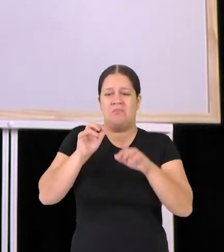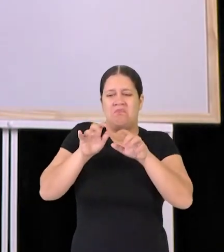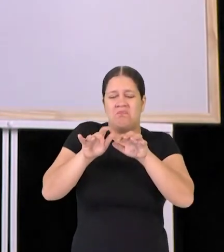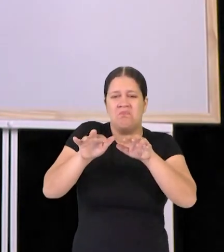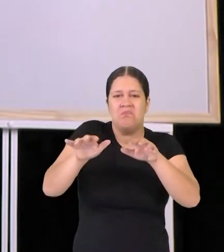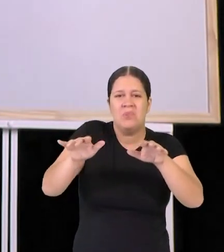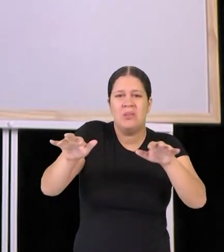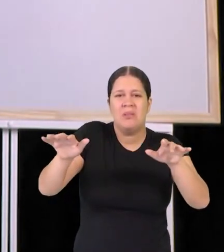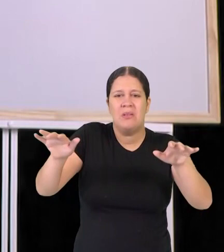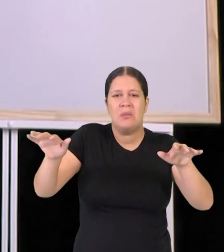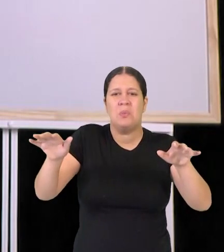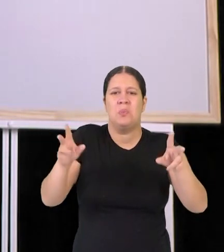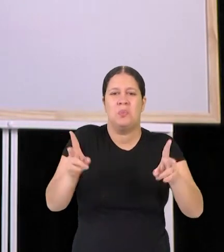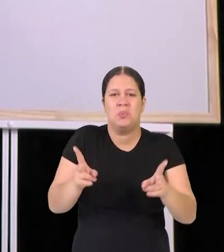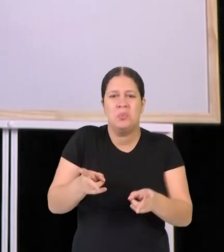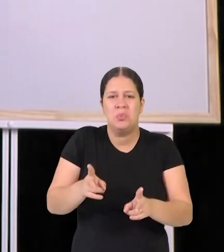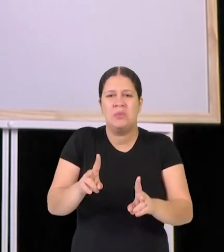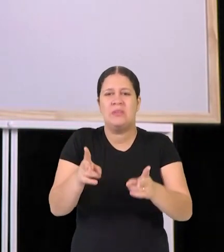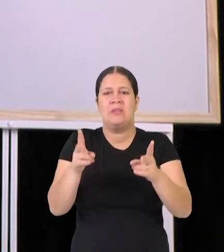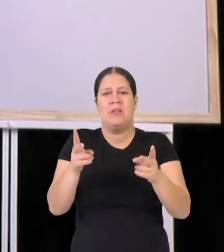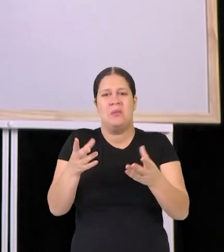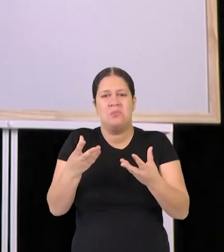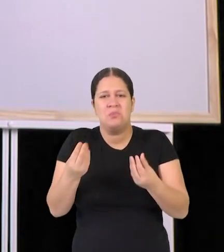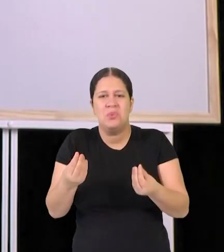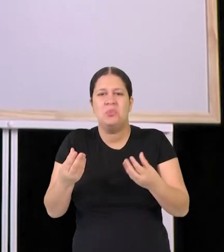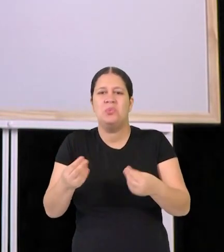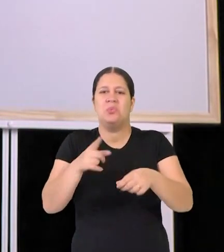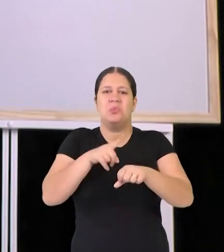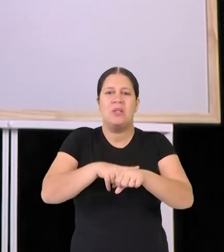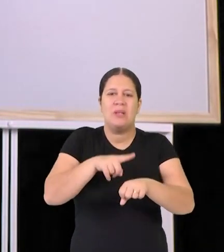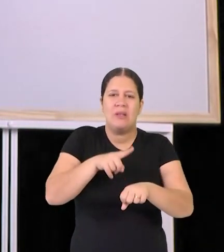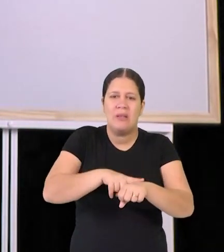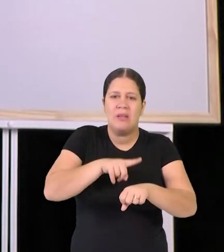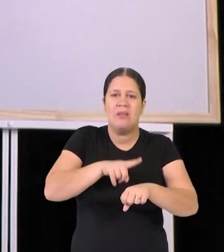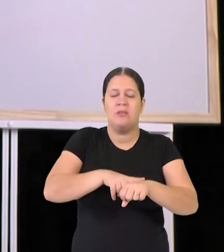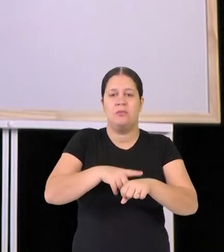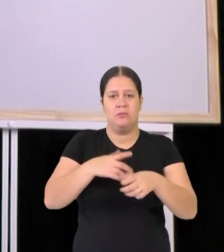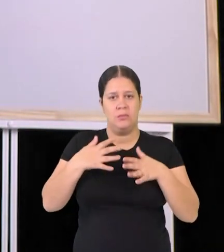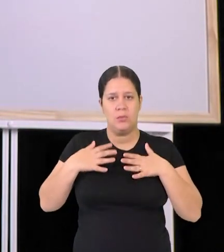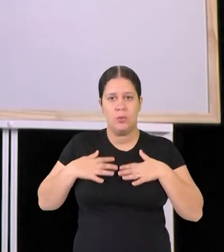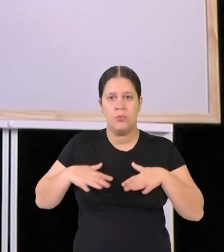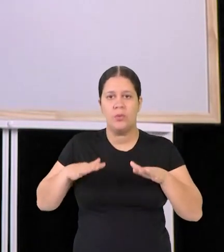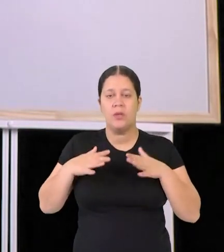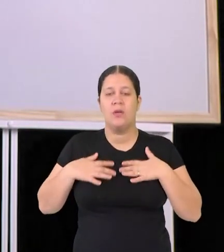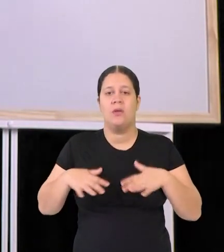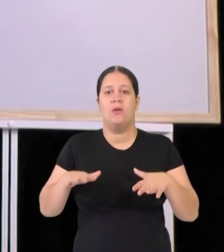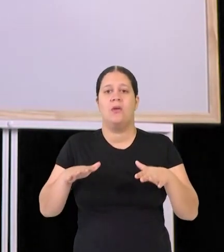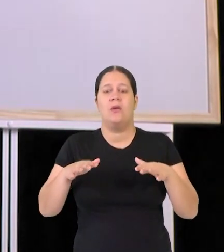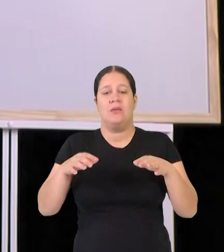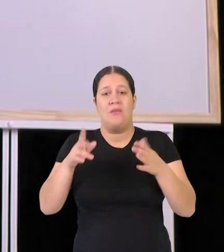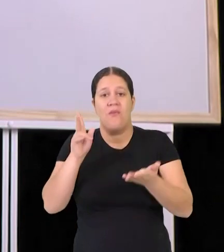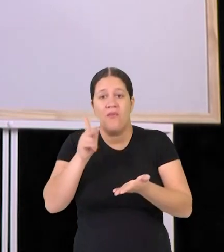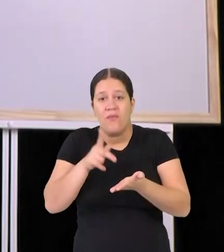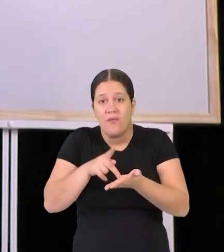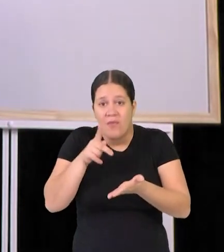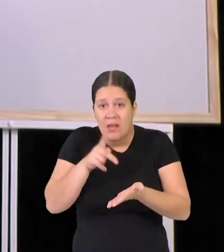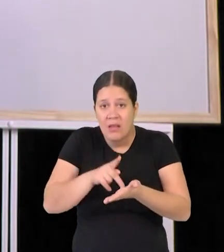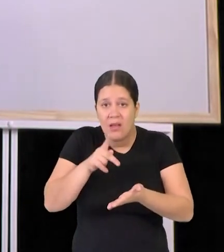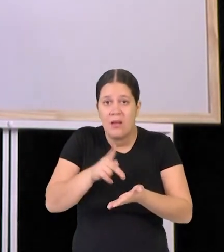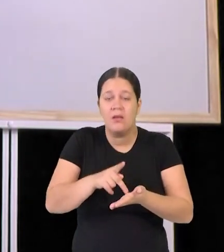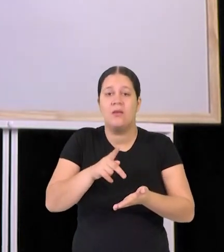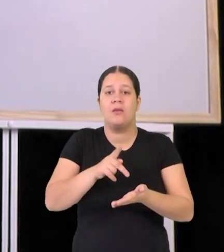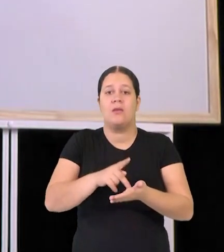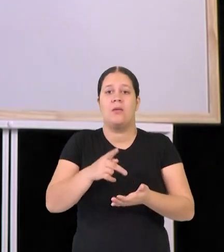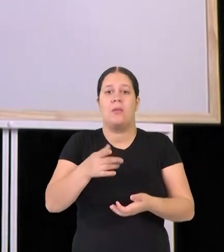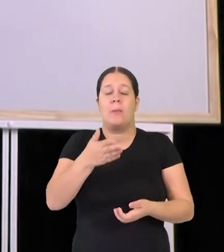ali naquele ambiente durante uma certa quantidade de tempo. Tranquilo? Então a gente tem que, de fato,